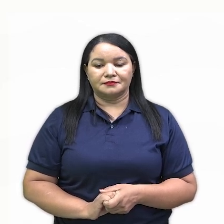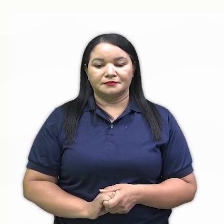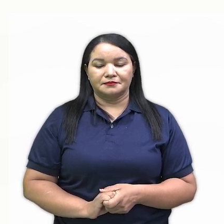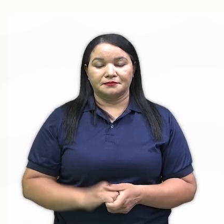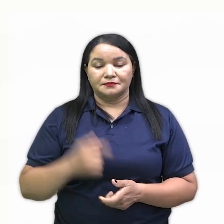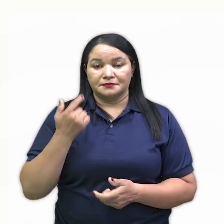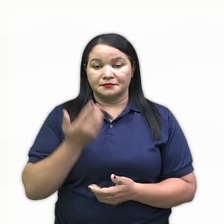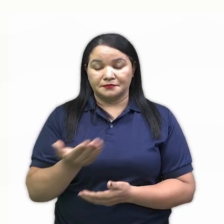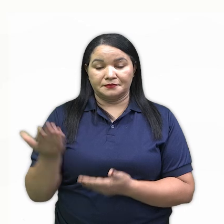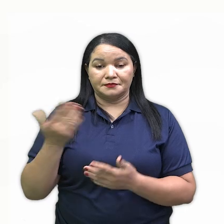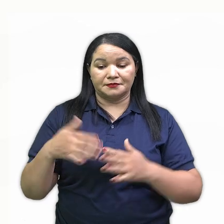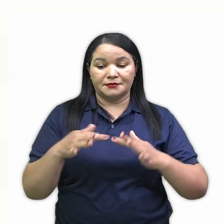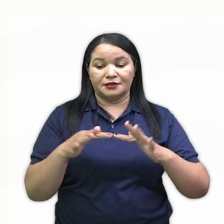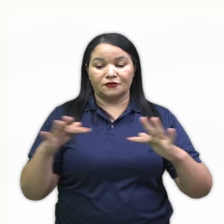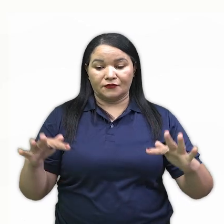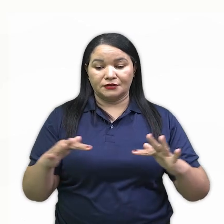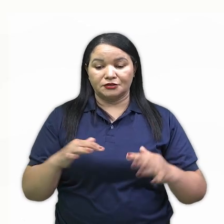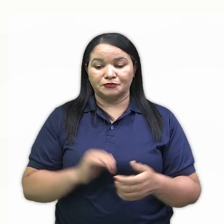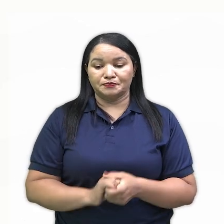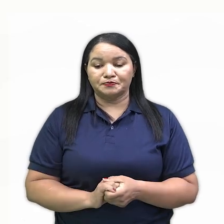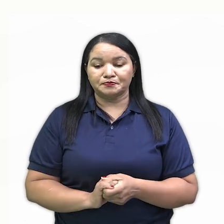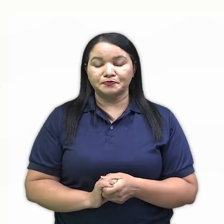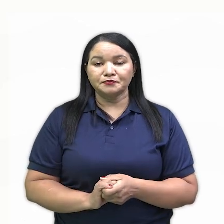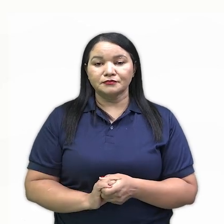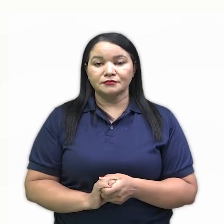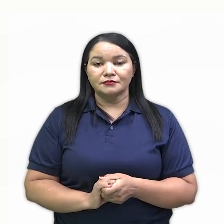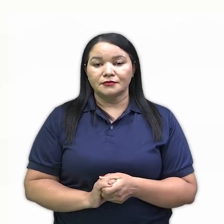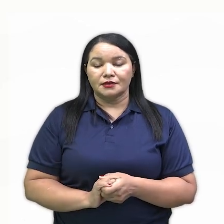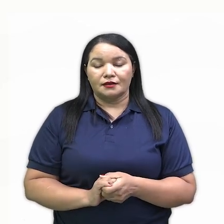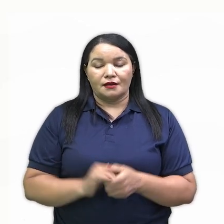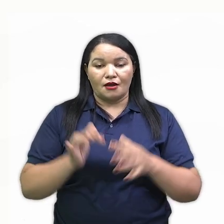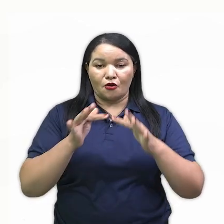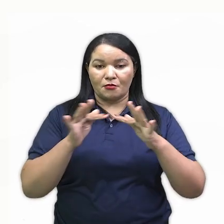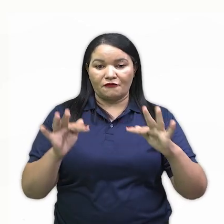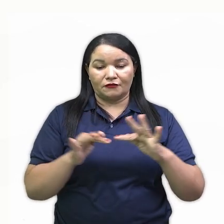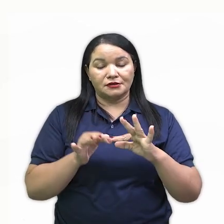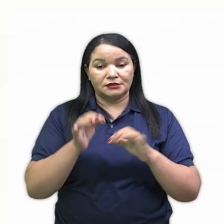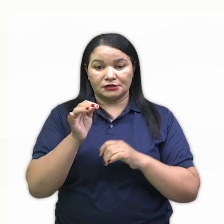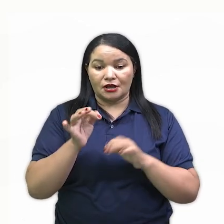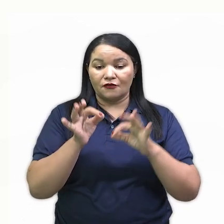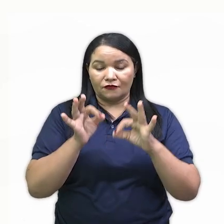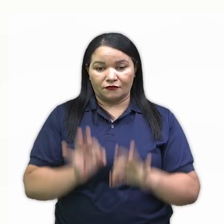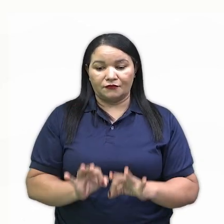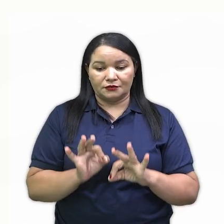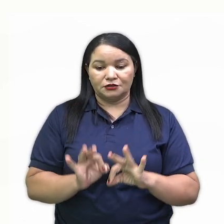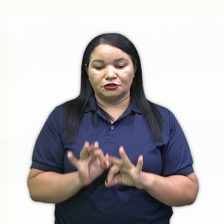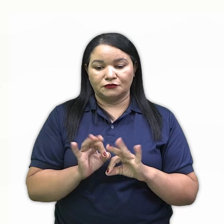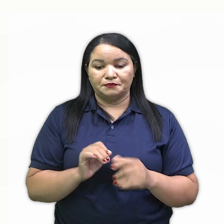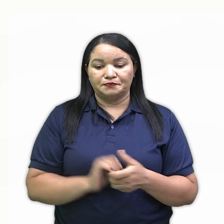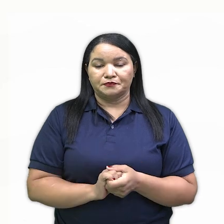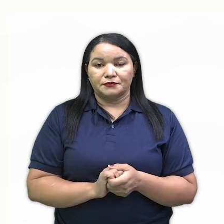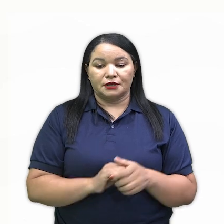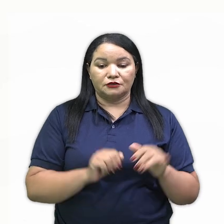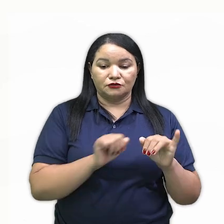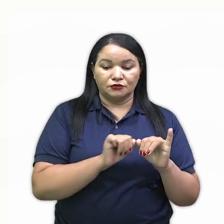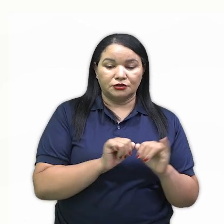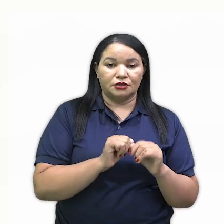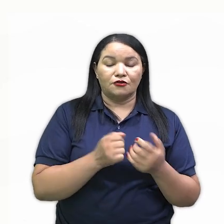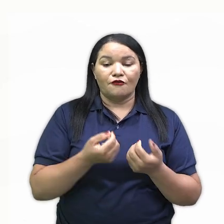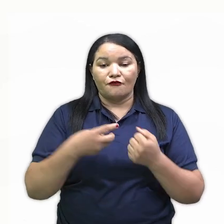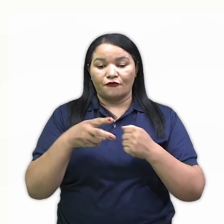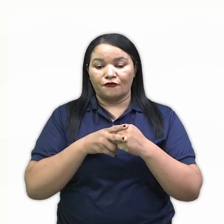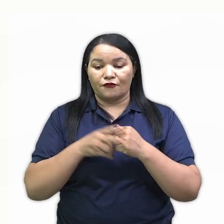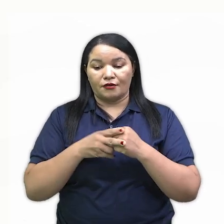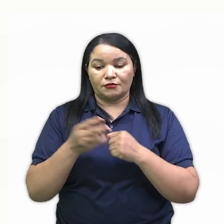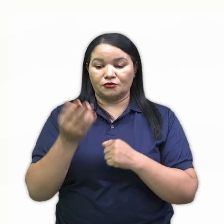Watching TV. É uma frase afirmativa, olha só, o sujeito, passado do verbo to